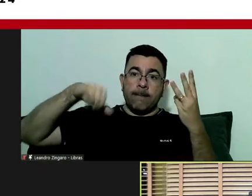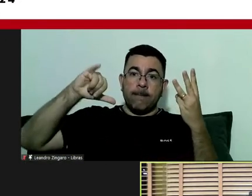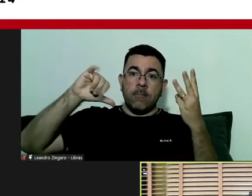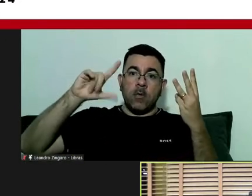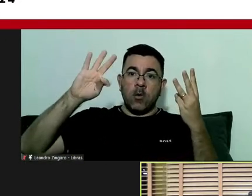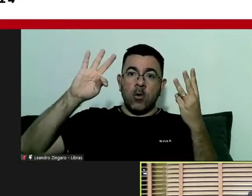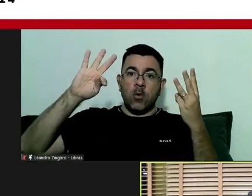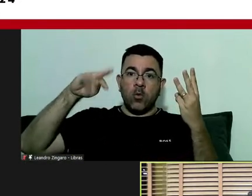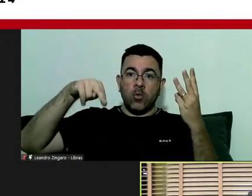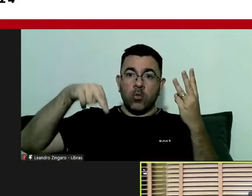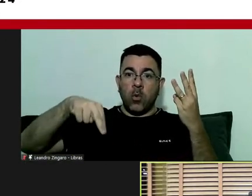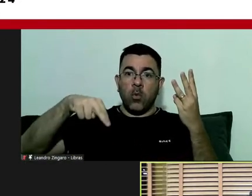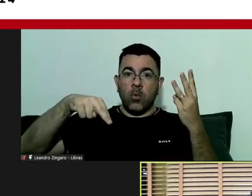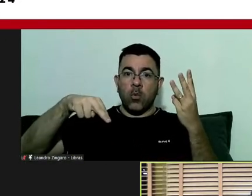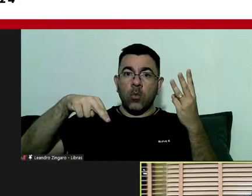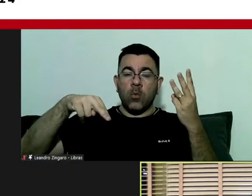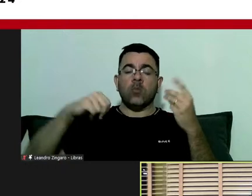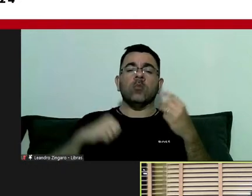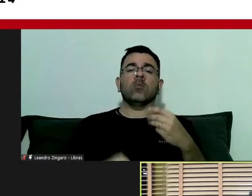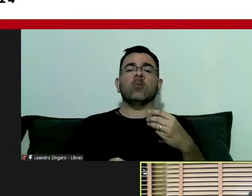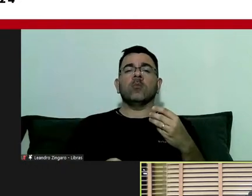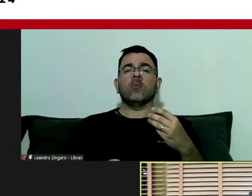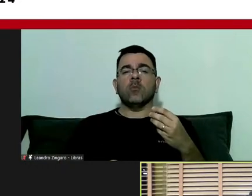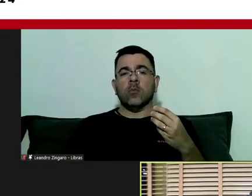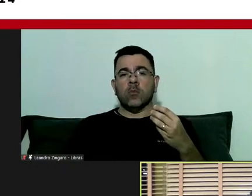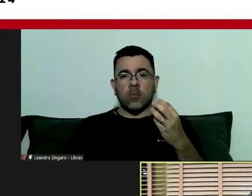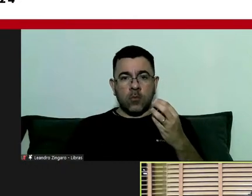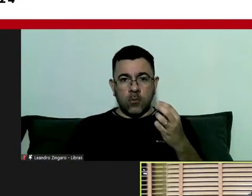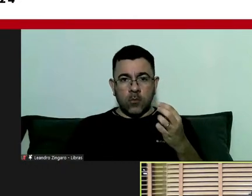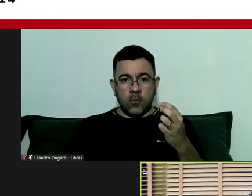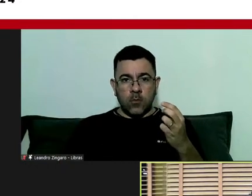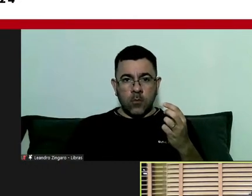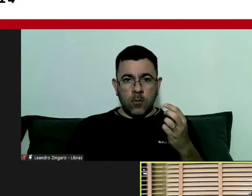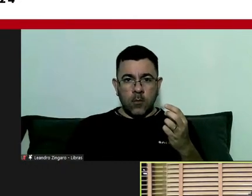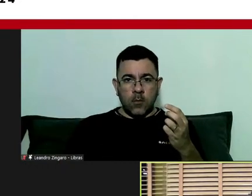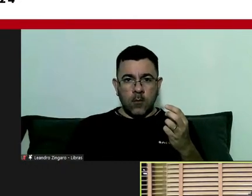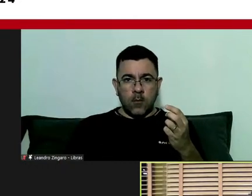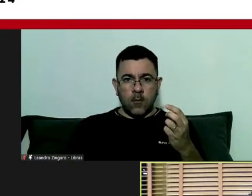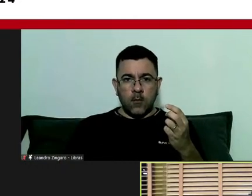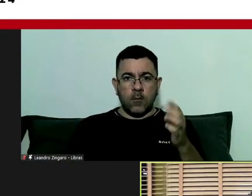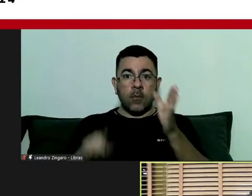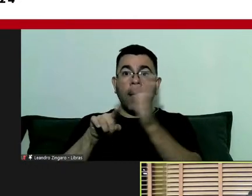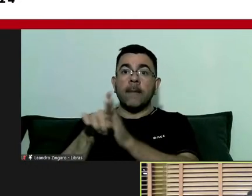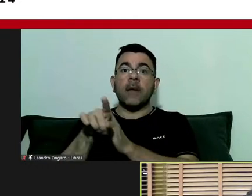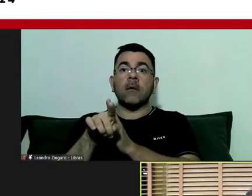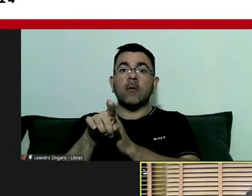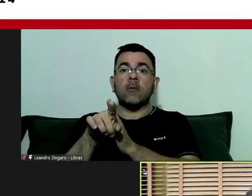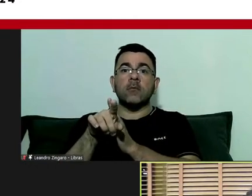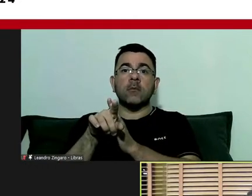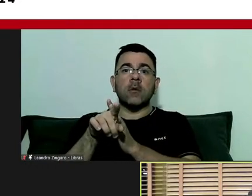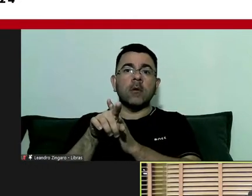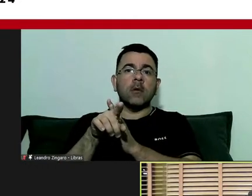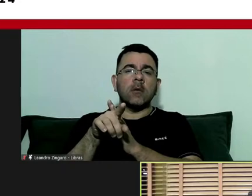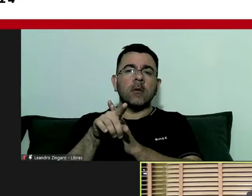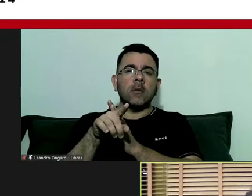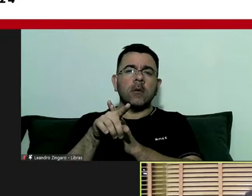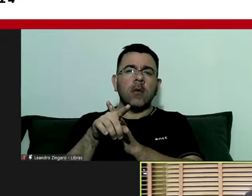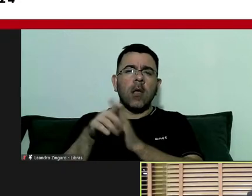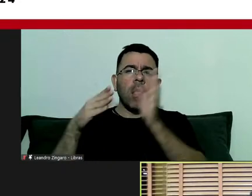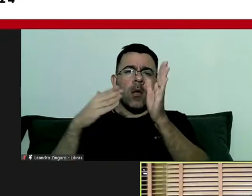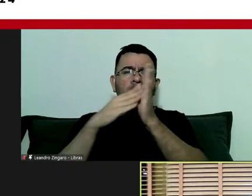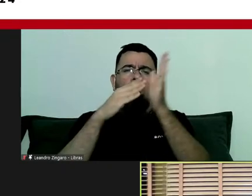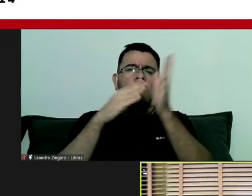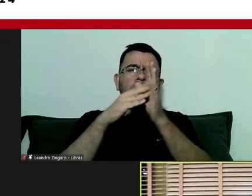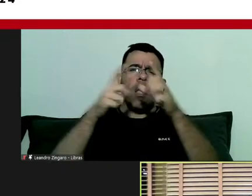aí dá para juntar também com uma outra questão eh ele pergunta se é viável para a cidade de qualquer porte e